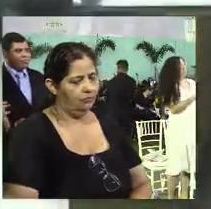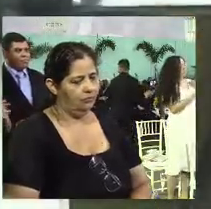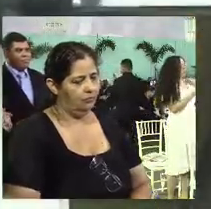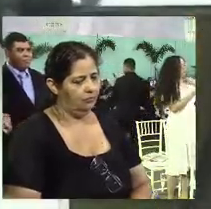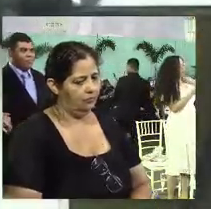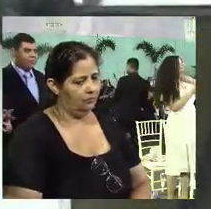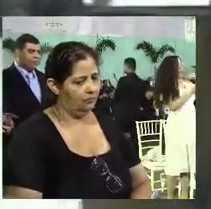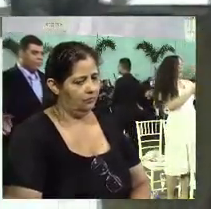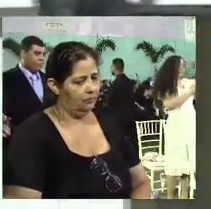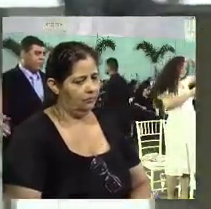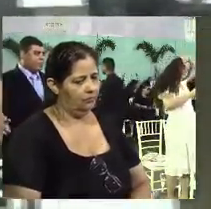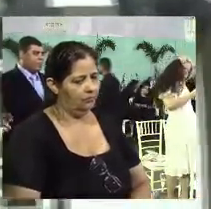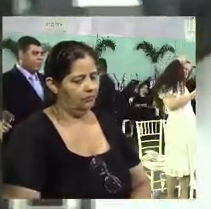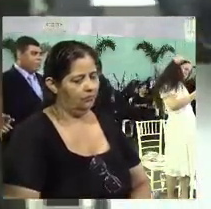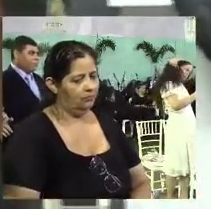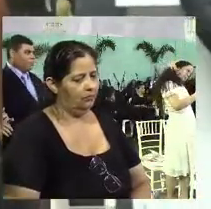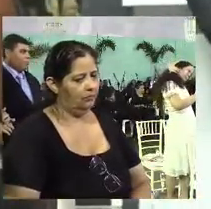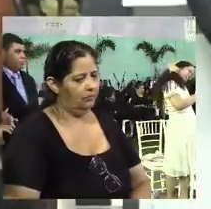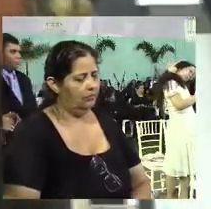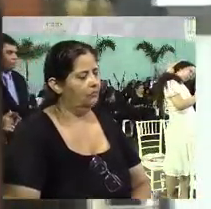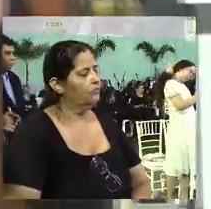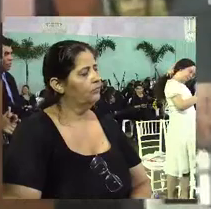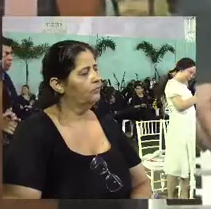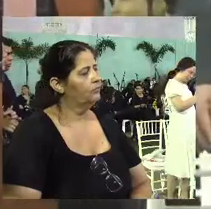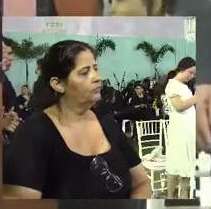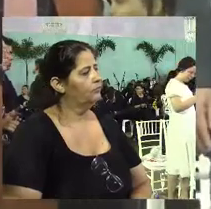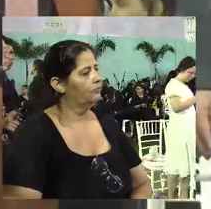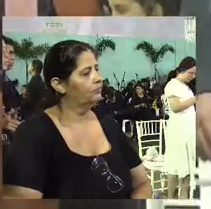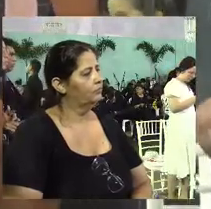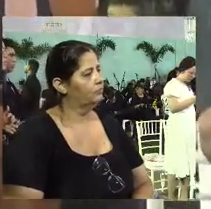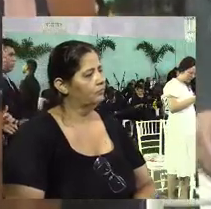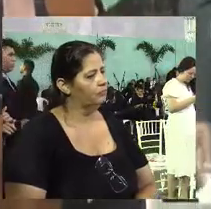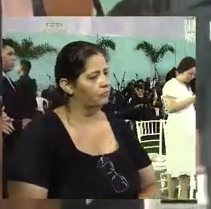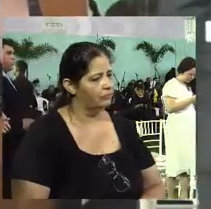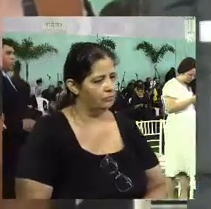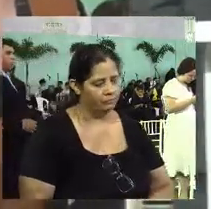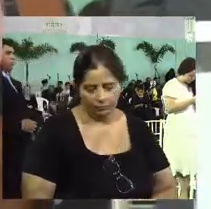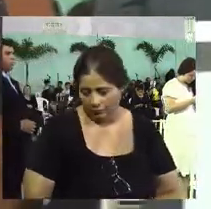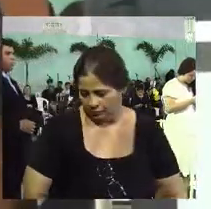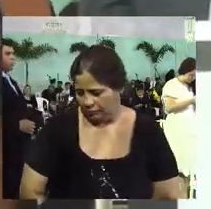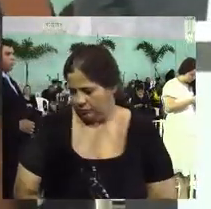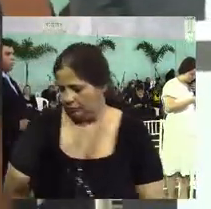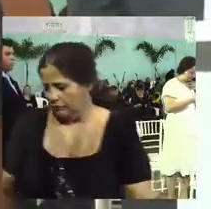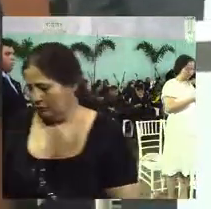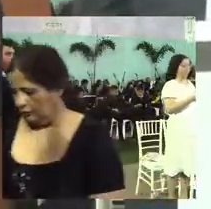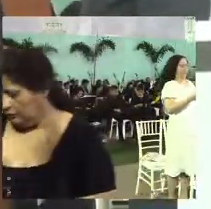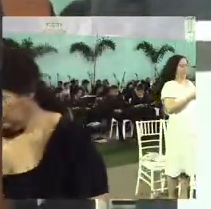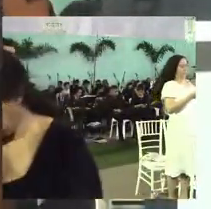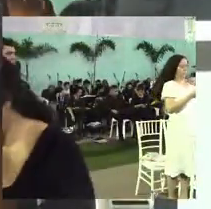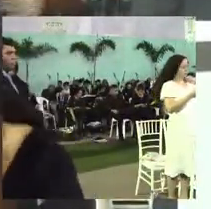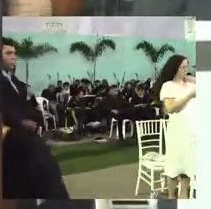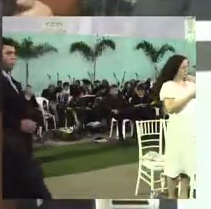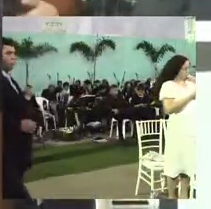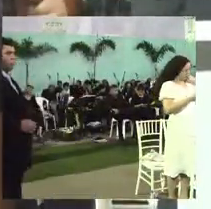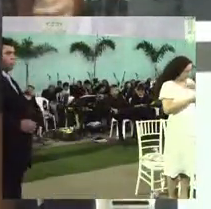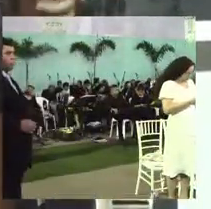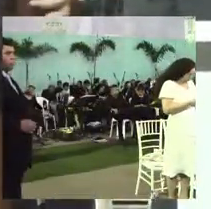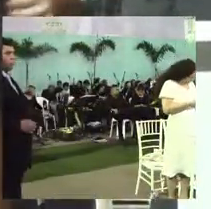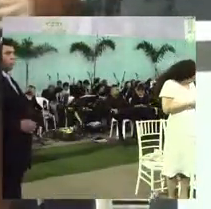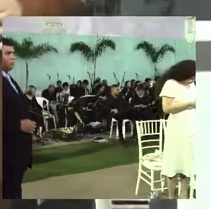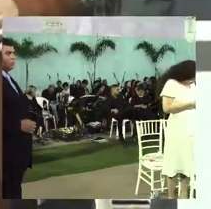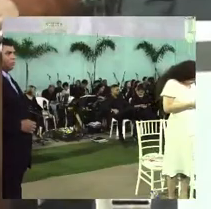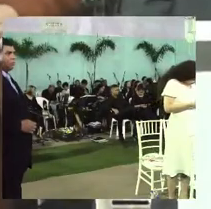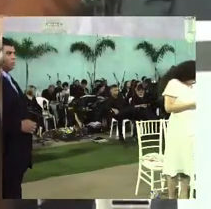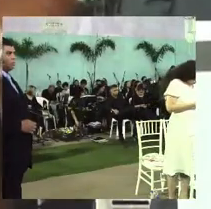do incomparável leve a camisa do incomparável e também não posso orar por você faça pizza lá tudo lá viu tá que o